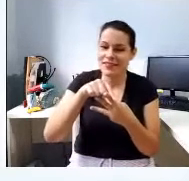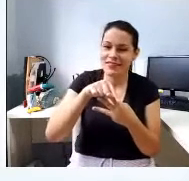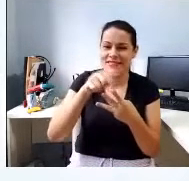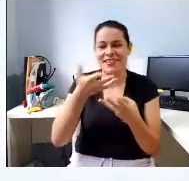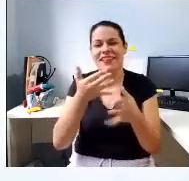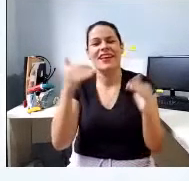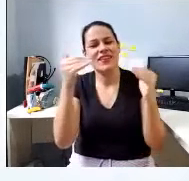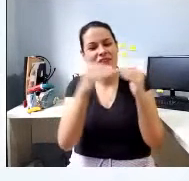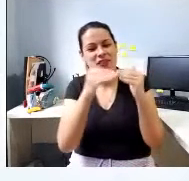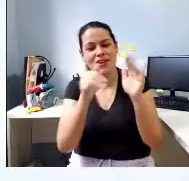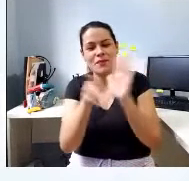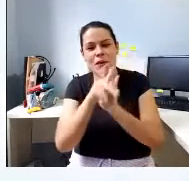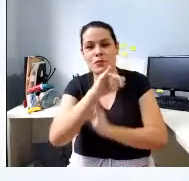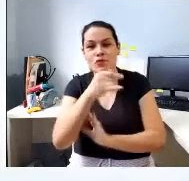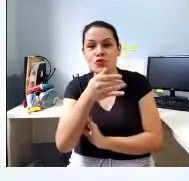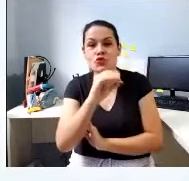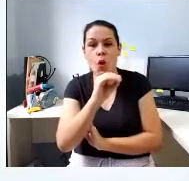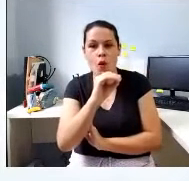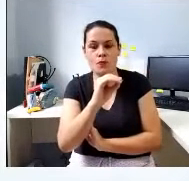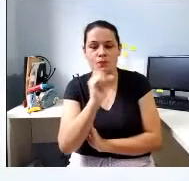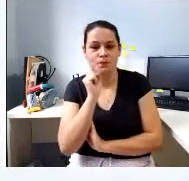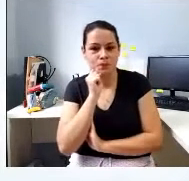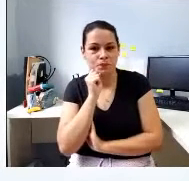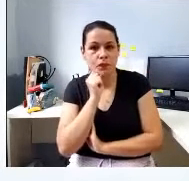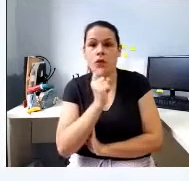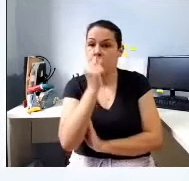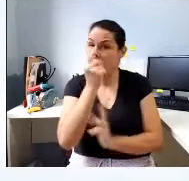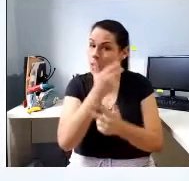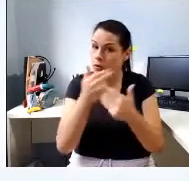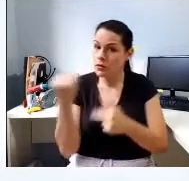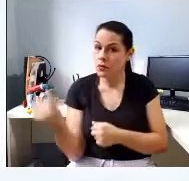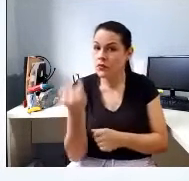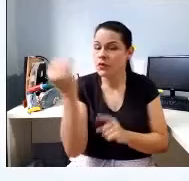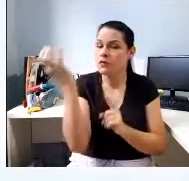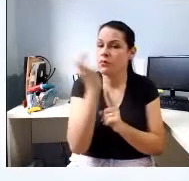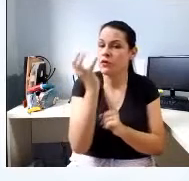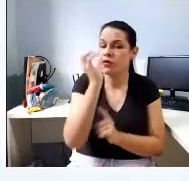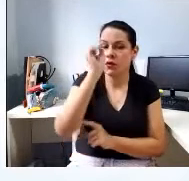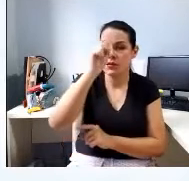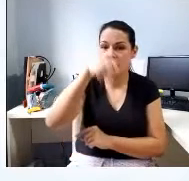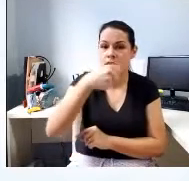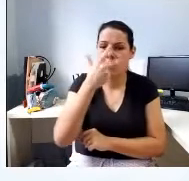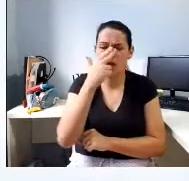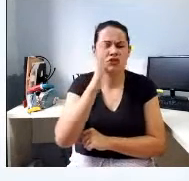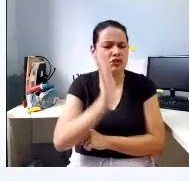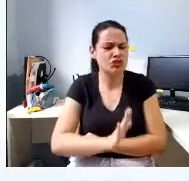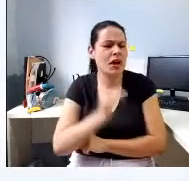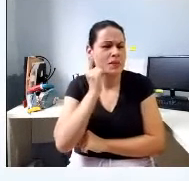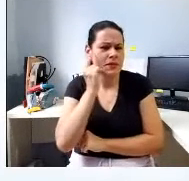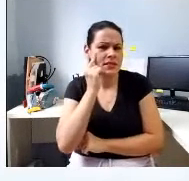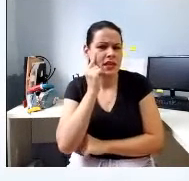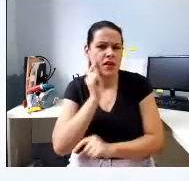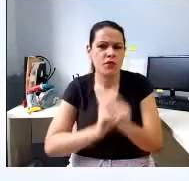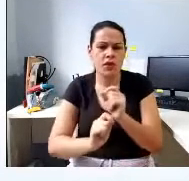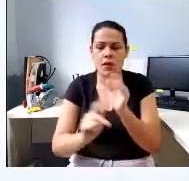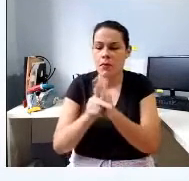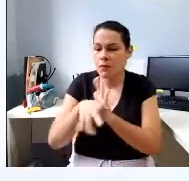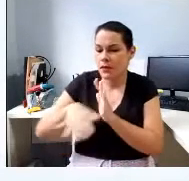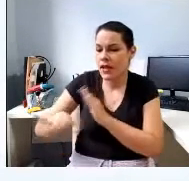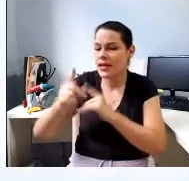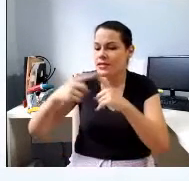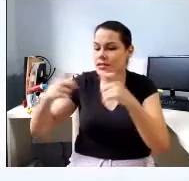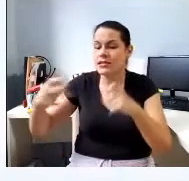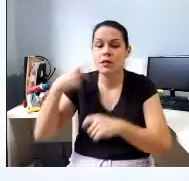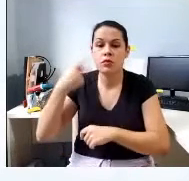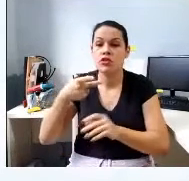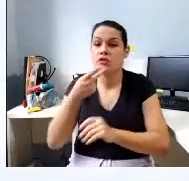Guilherme. Um aspecto que pegou nessa eleição, que em alguma medida já era previsto também, é o que na ciência política chama-se